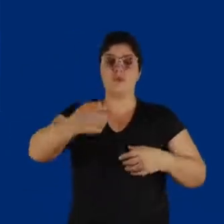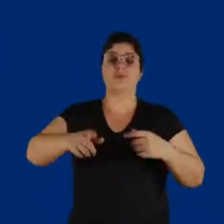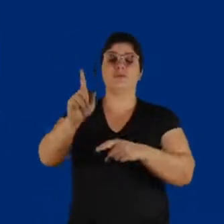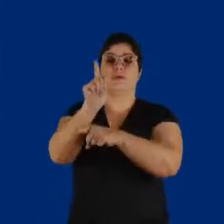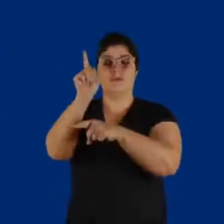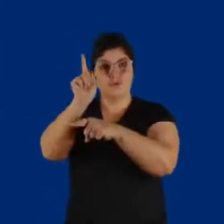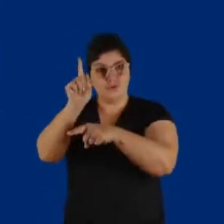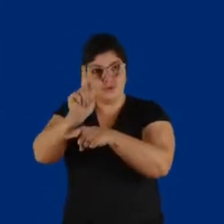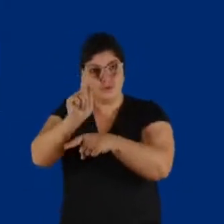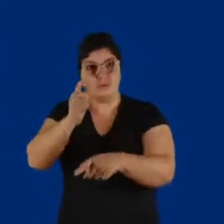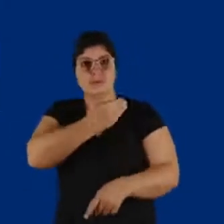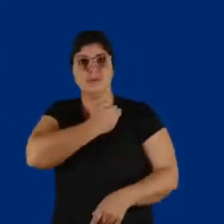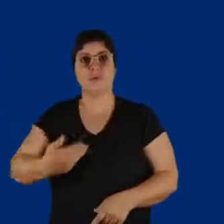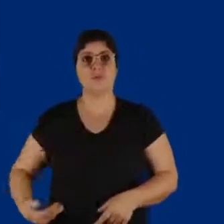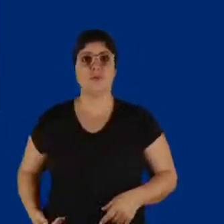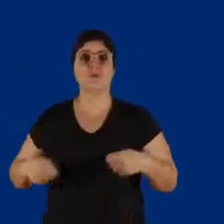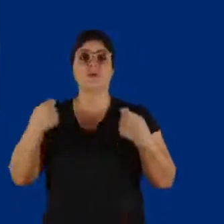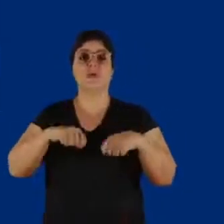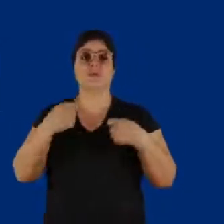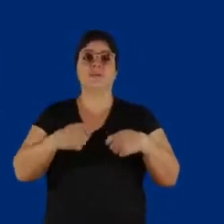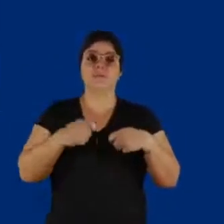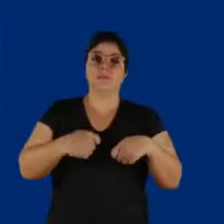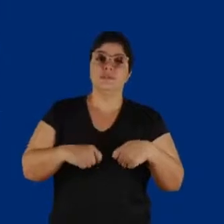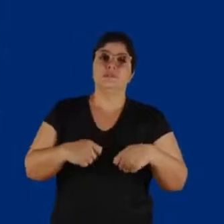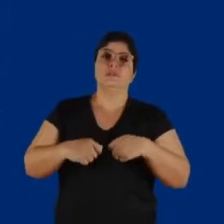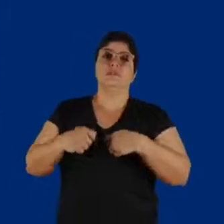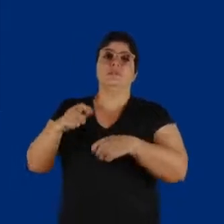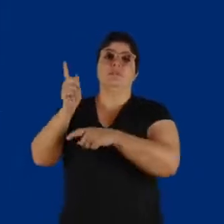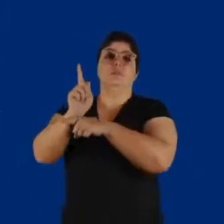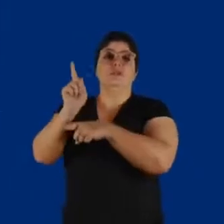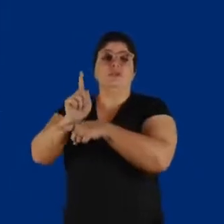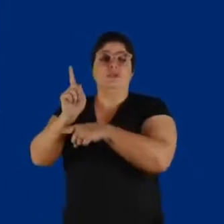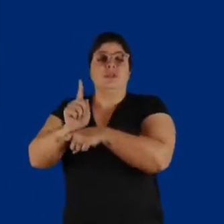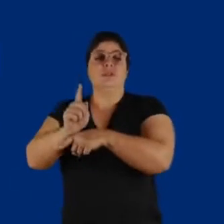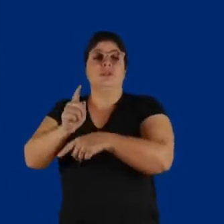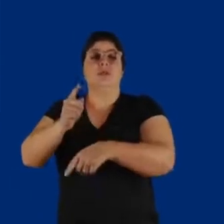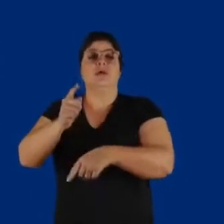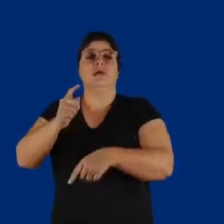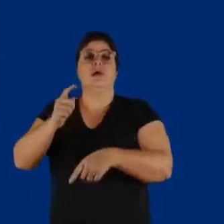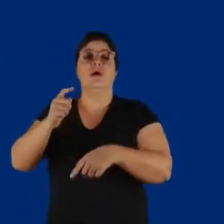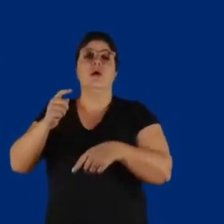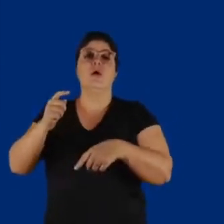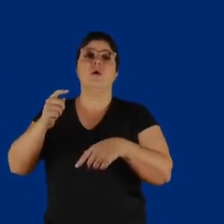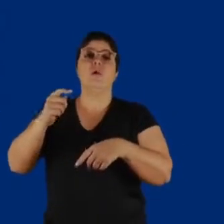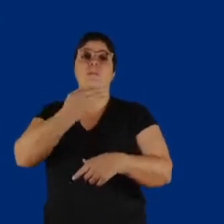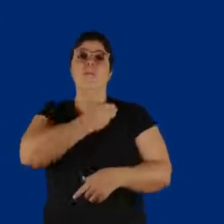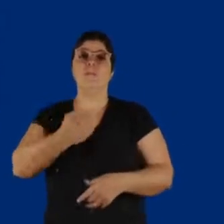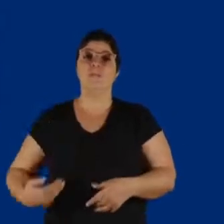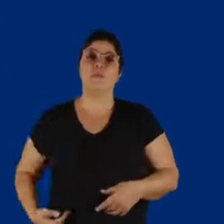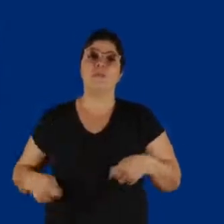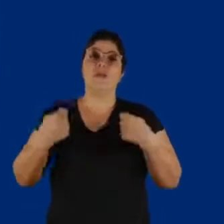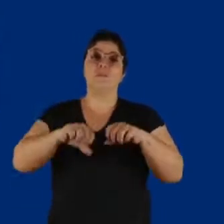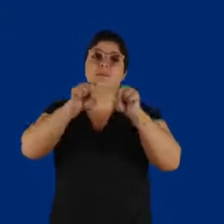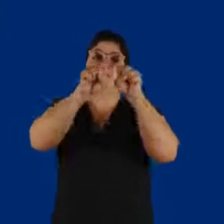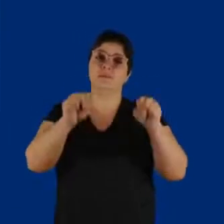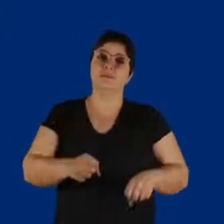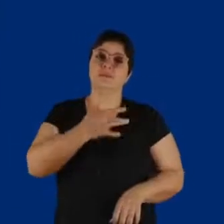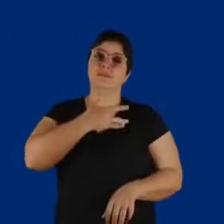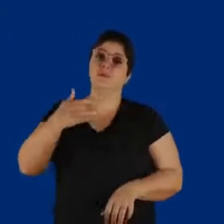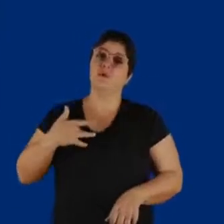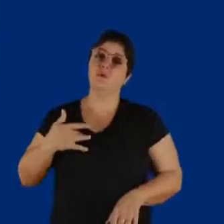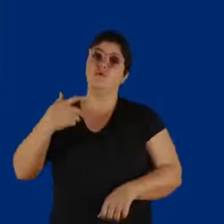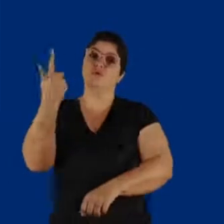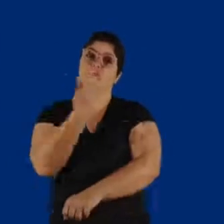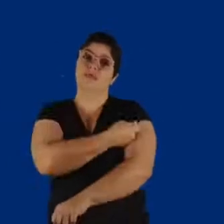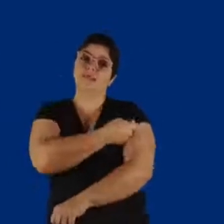precisa de sistema de saúde, precisa de vacinação, precisa de população vacinada, precisa de água limpa. 40% das comunidades